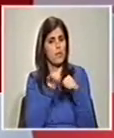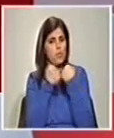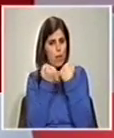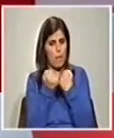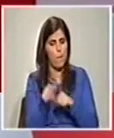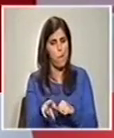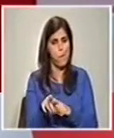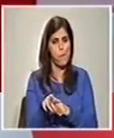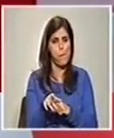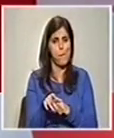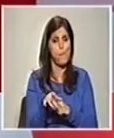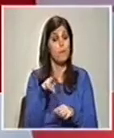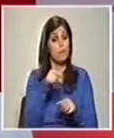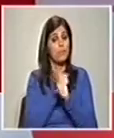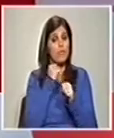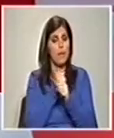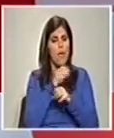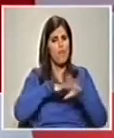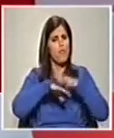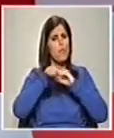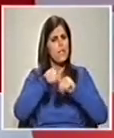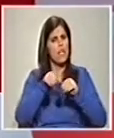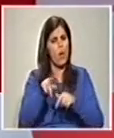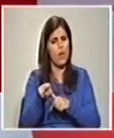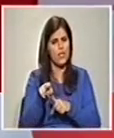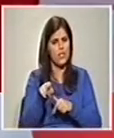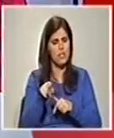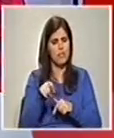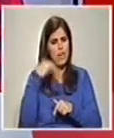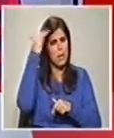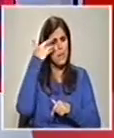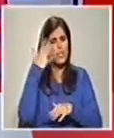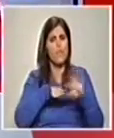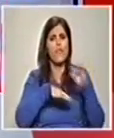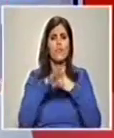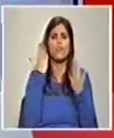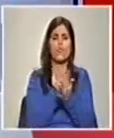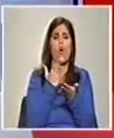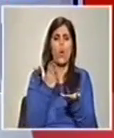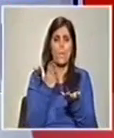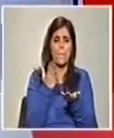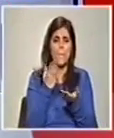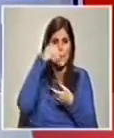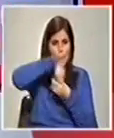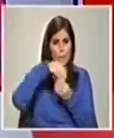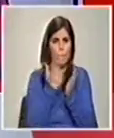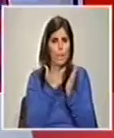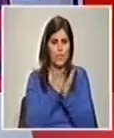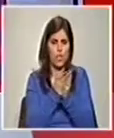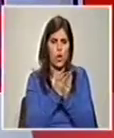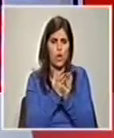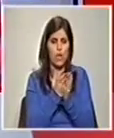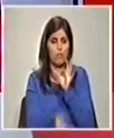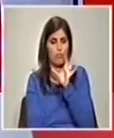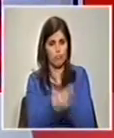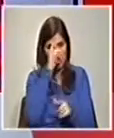Uhum. Este trabalho, esta formação, imagino que não seja feita só nas escolas como esta escola que foi